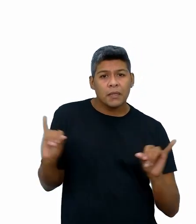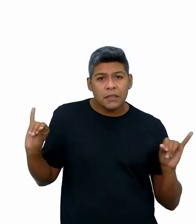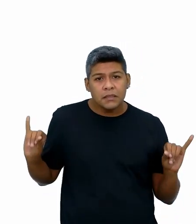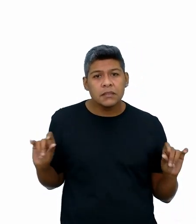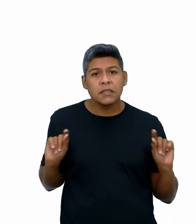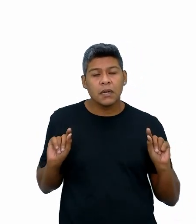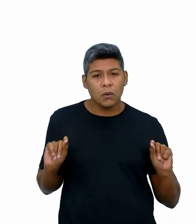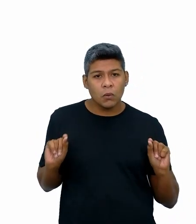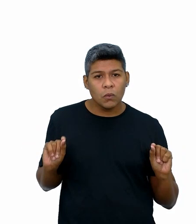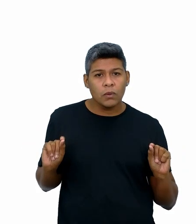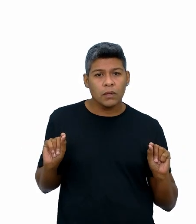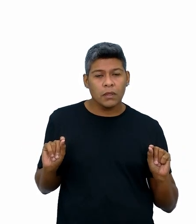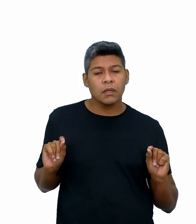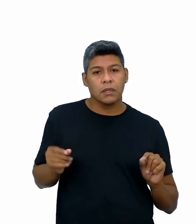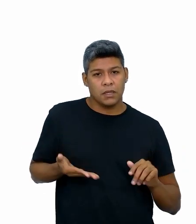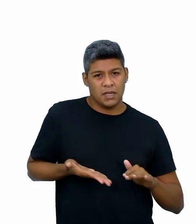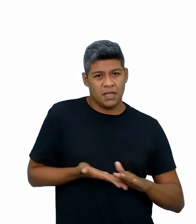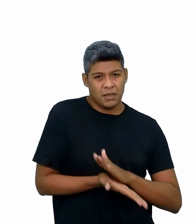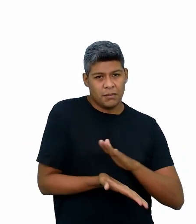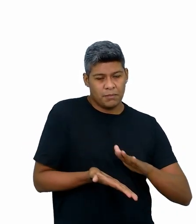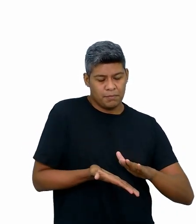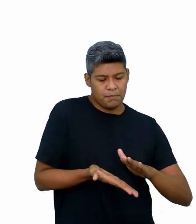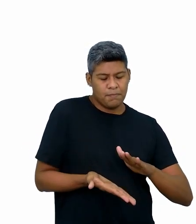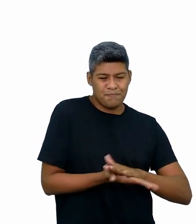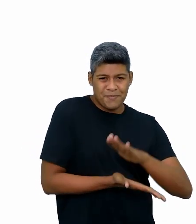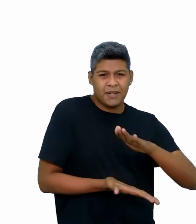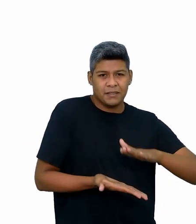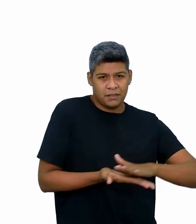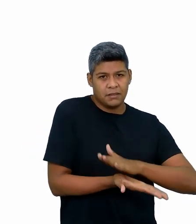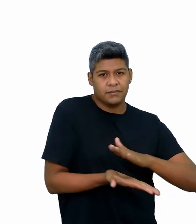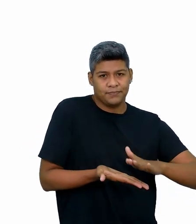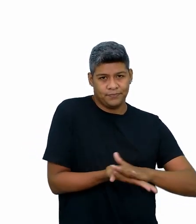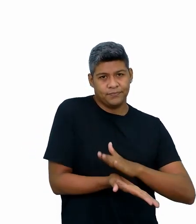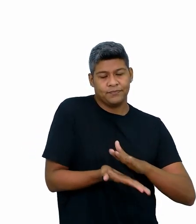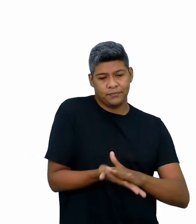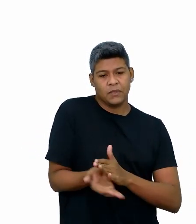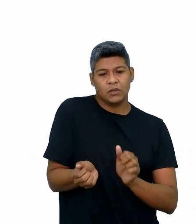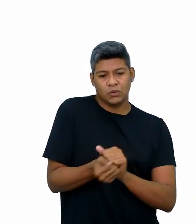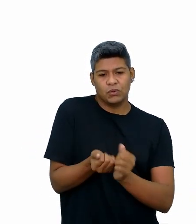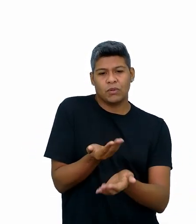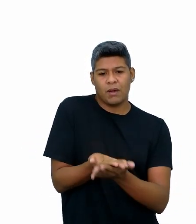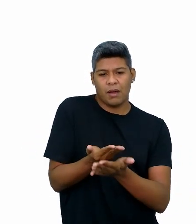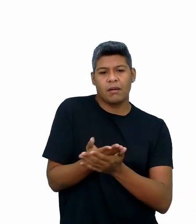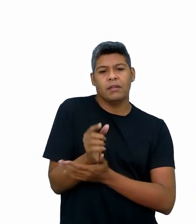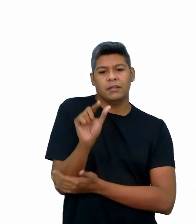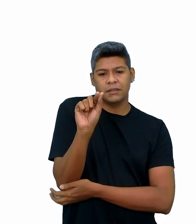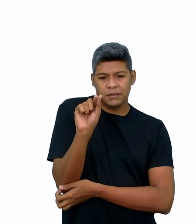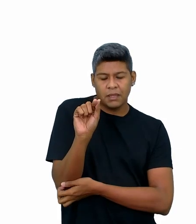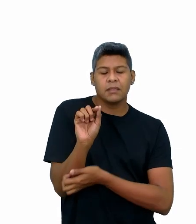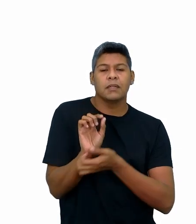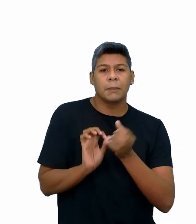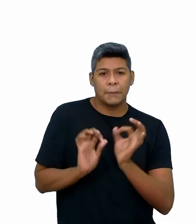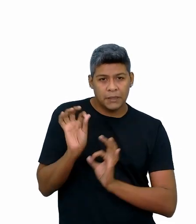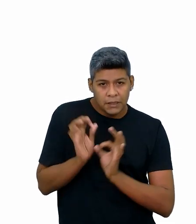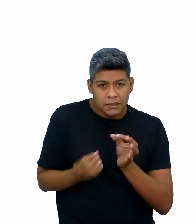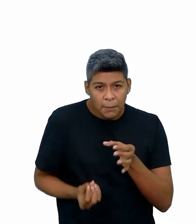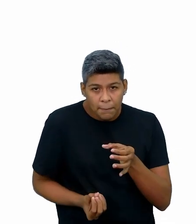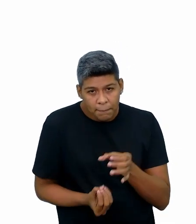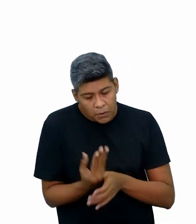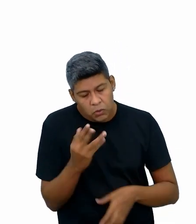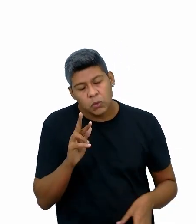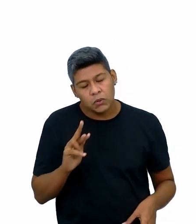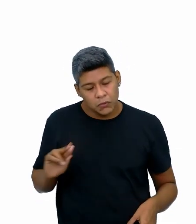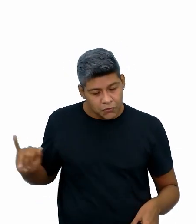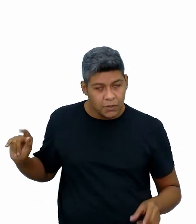notícia online ou impressas, porque é a sequência aí também da aula 7, tá? Ele planeja, ele produz, e aí ele